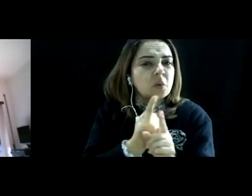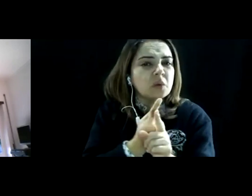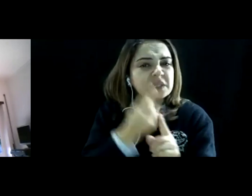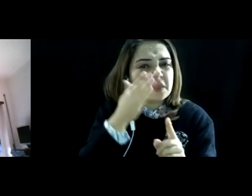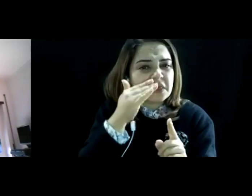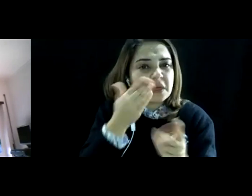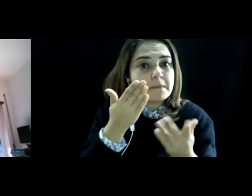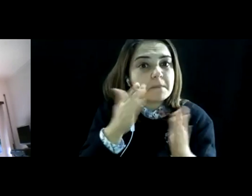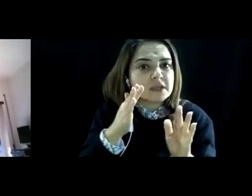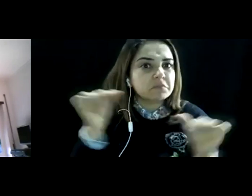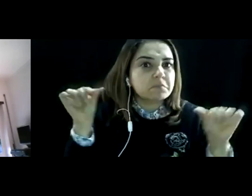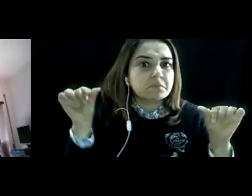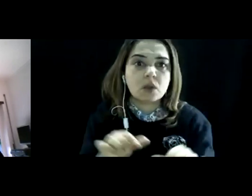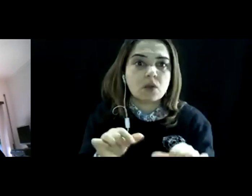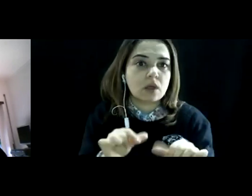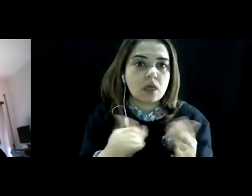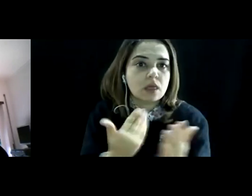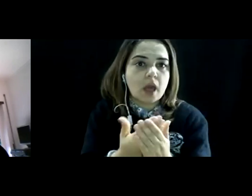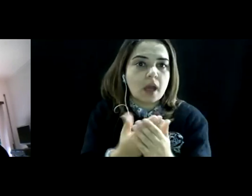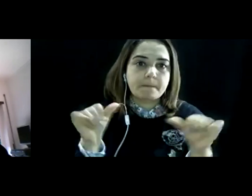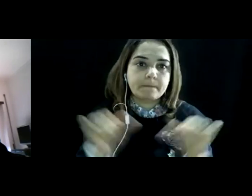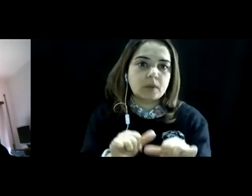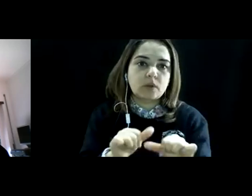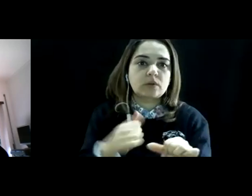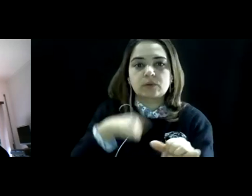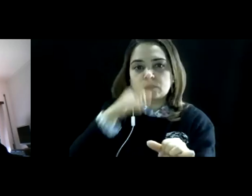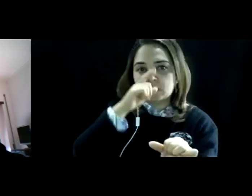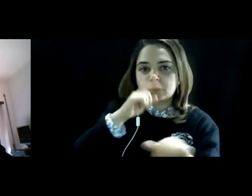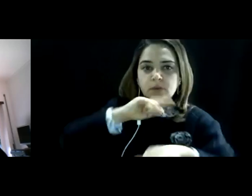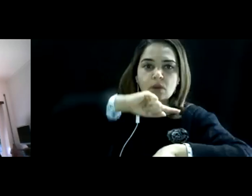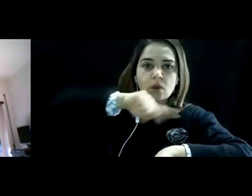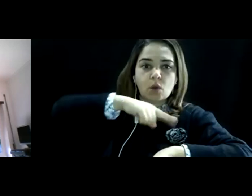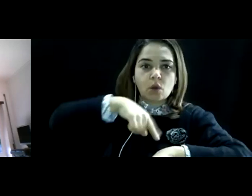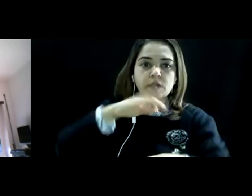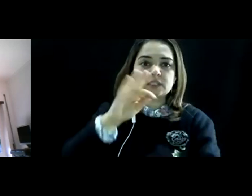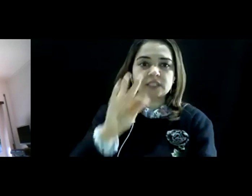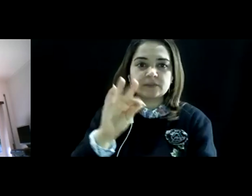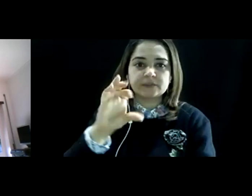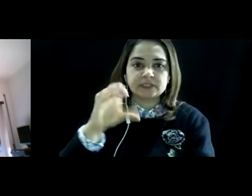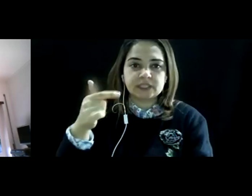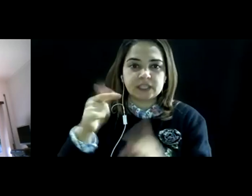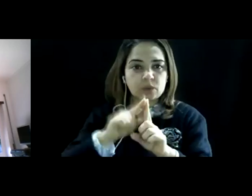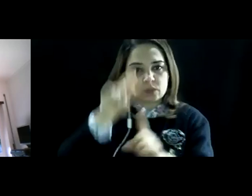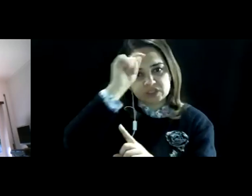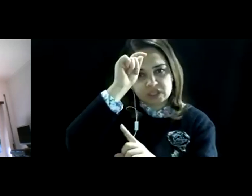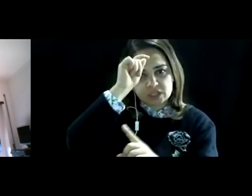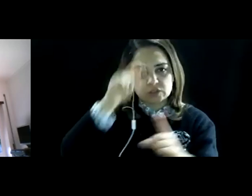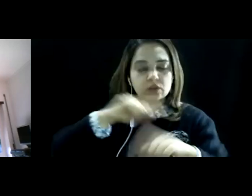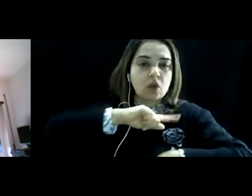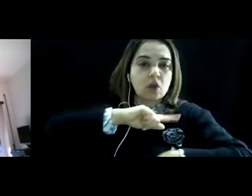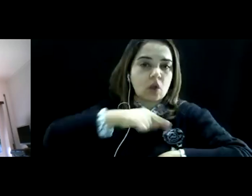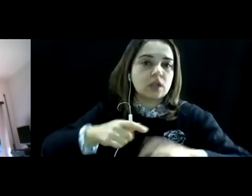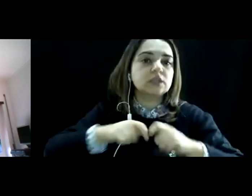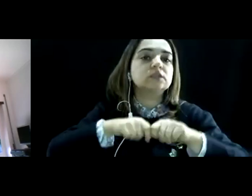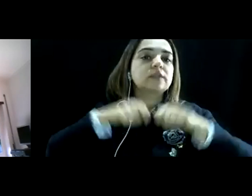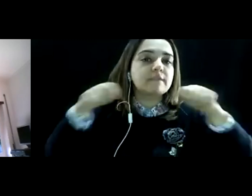pior. Eu lembro, por exemplo, do aumento das horas de FCT, o Eduardo já falou disso, que piorou.